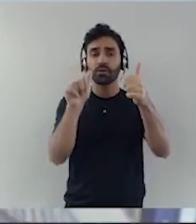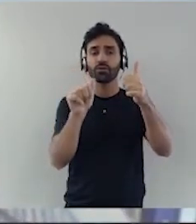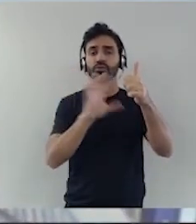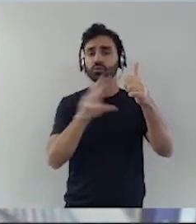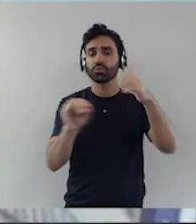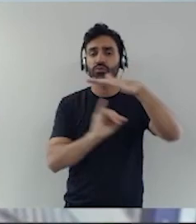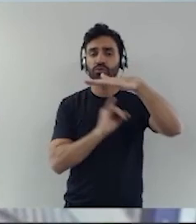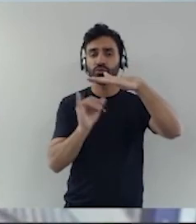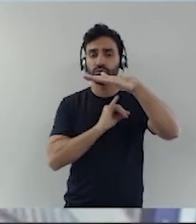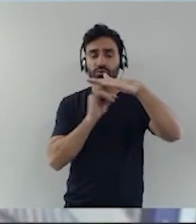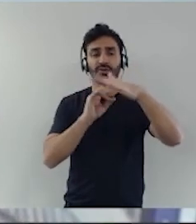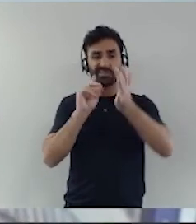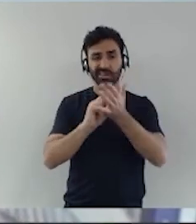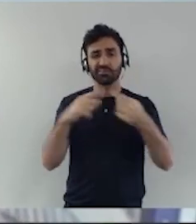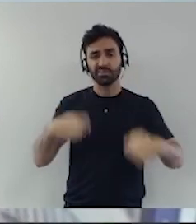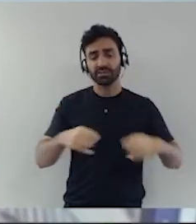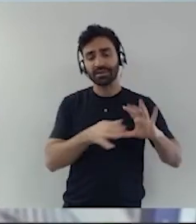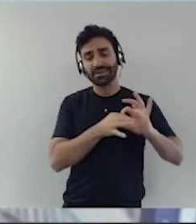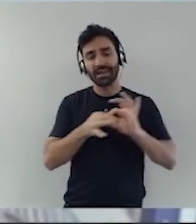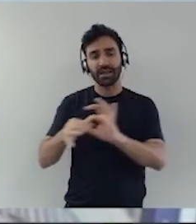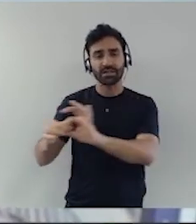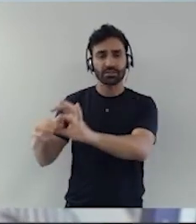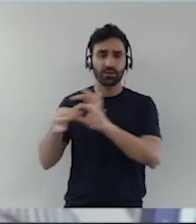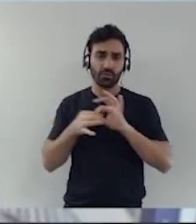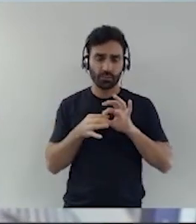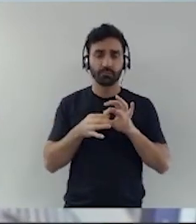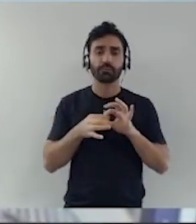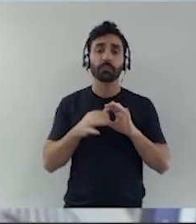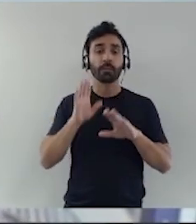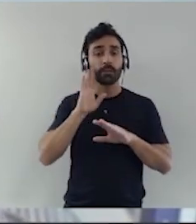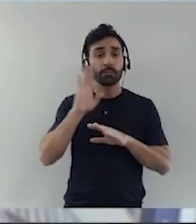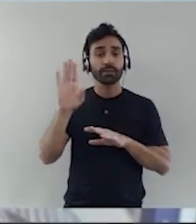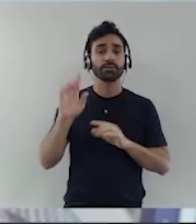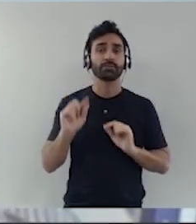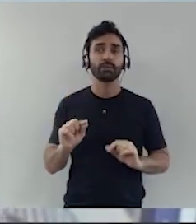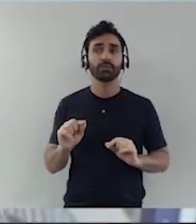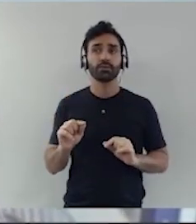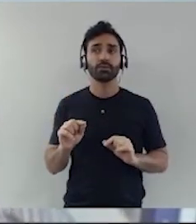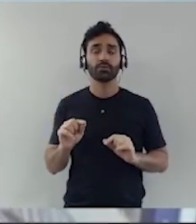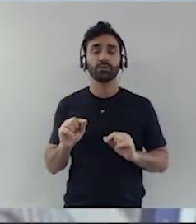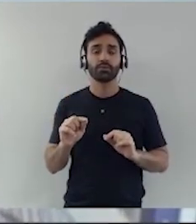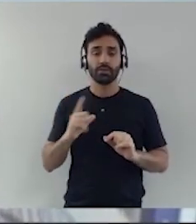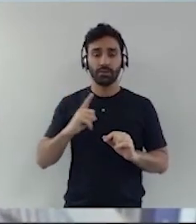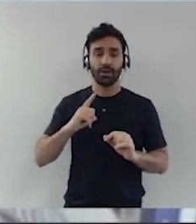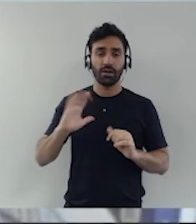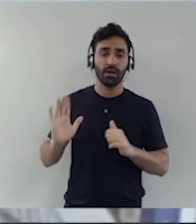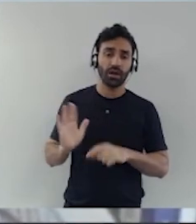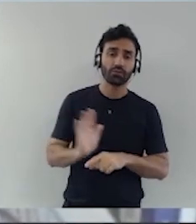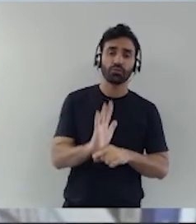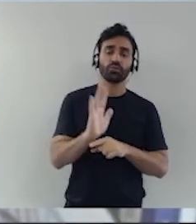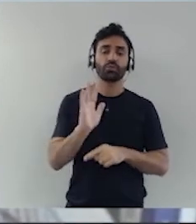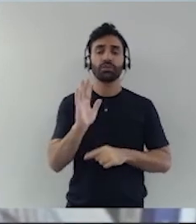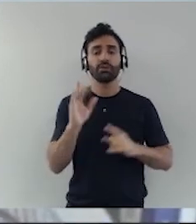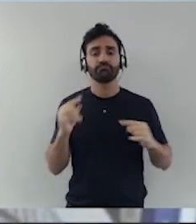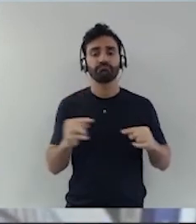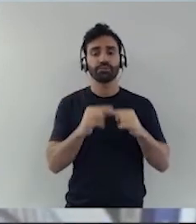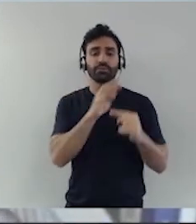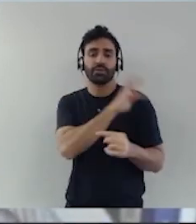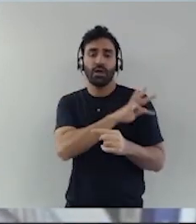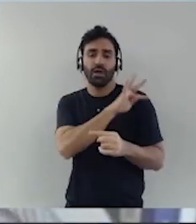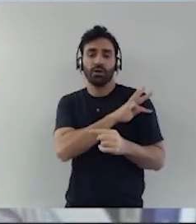uma necessária integração entre os entes, principalmente com ajuda técnica